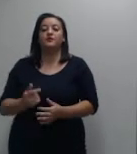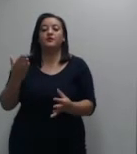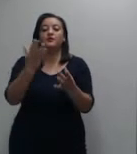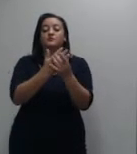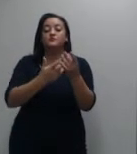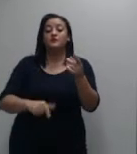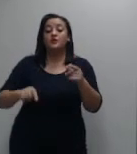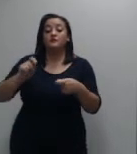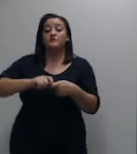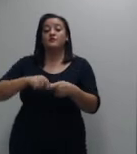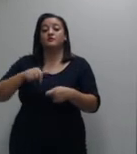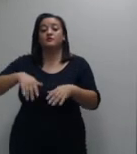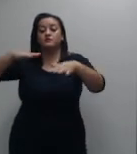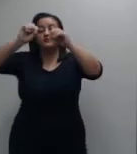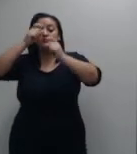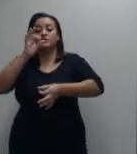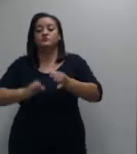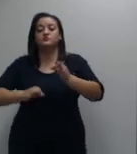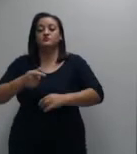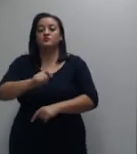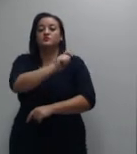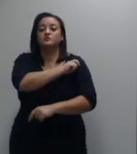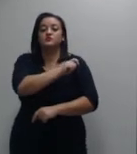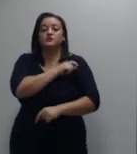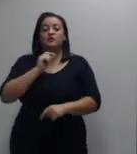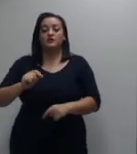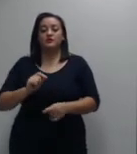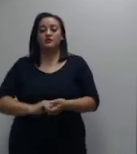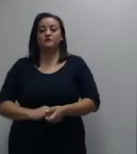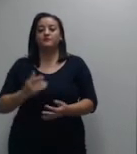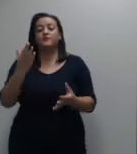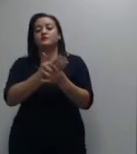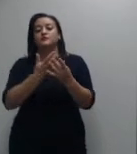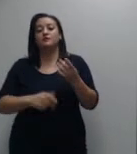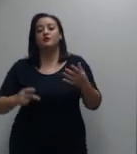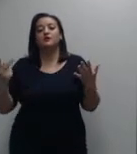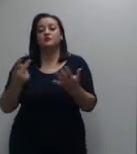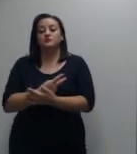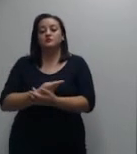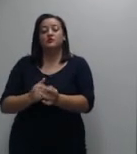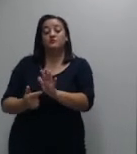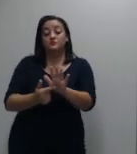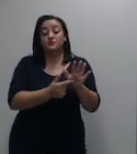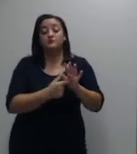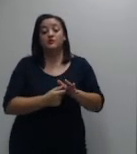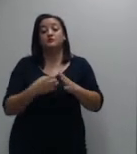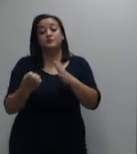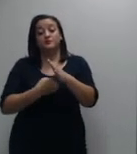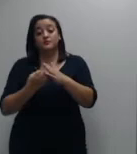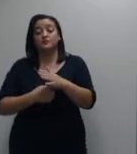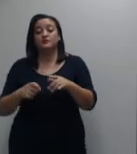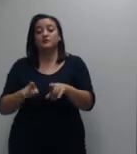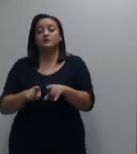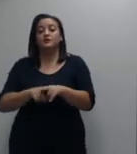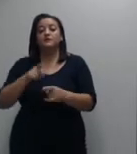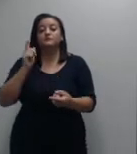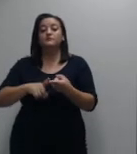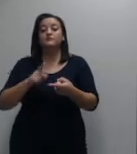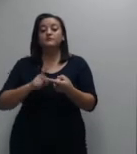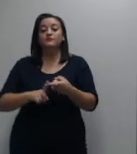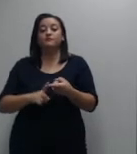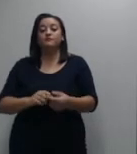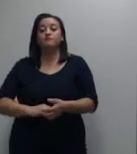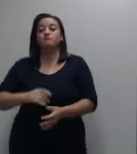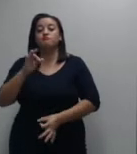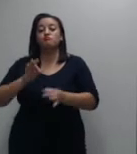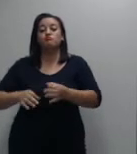infringentes no Tribunal de Justiça do Rio de Janeiro esses embargos infringentes foram apresentados pela brazolio porque no